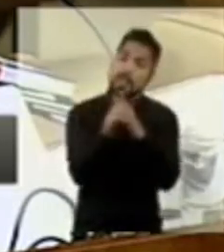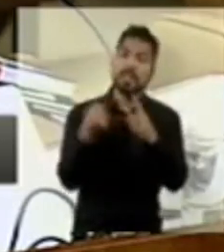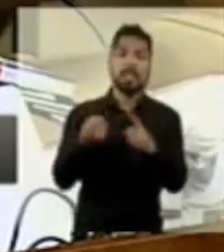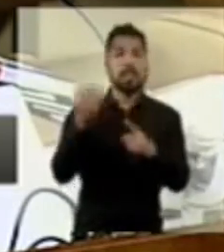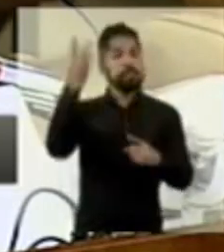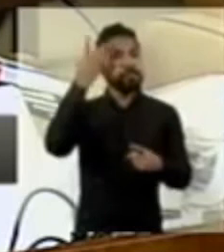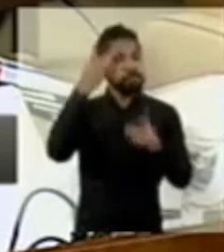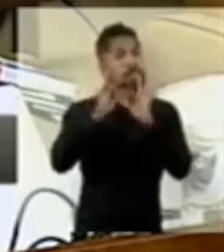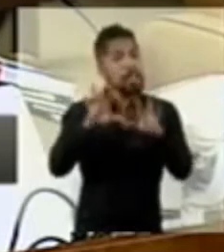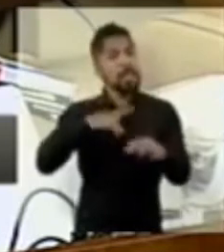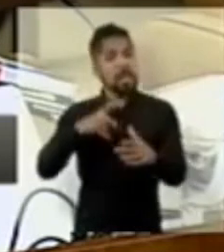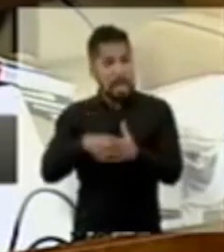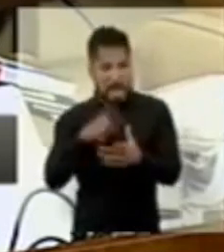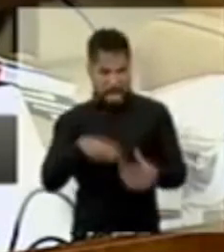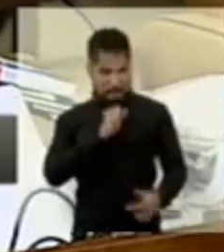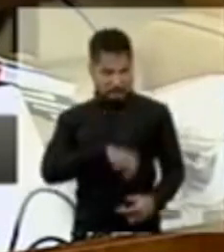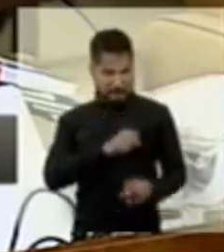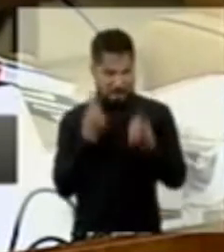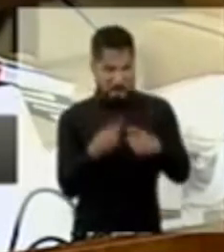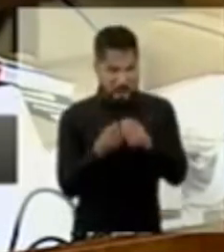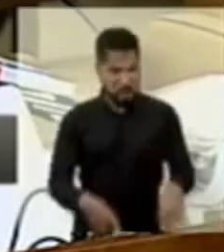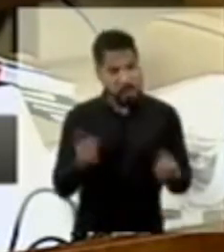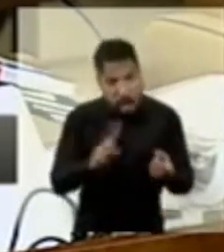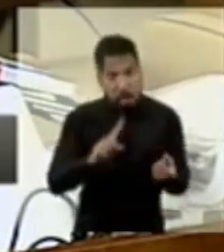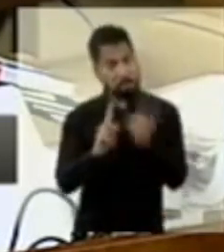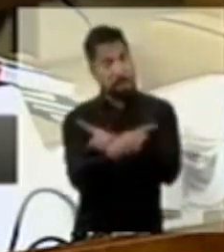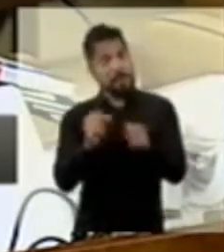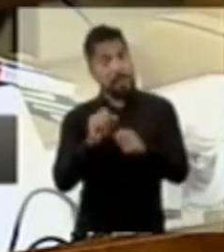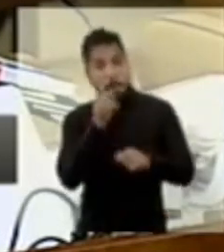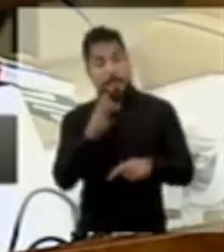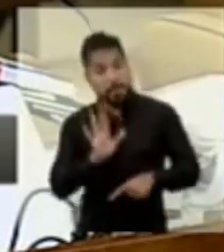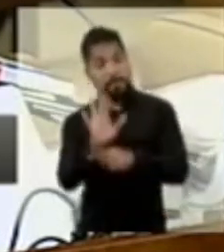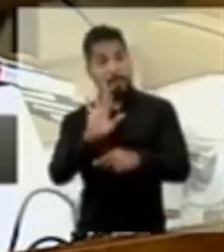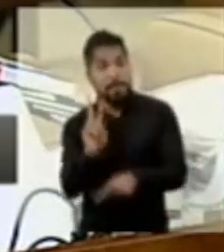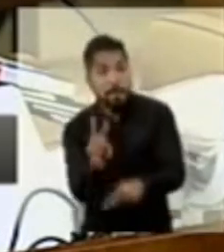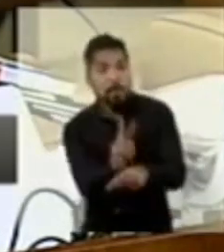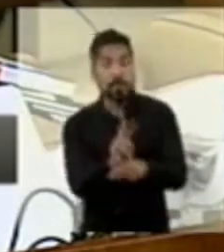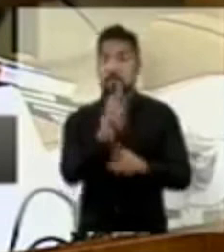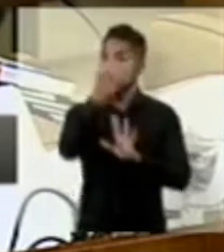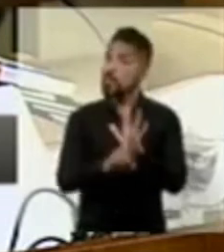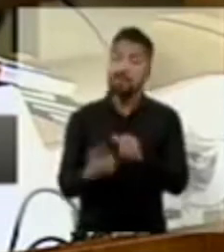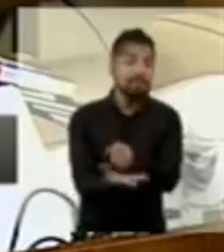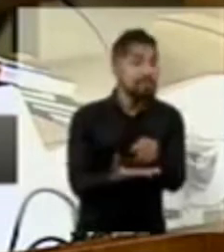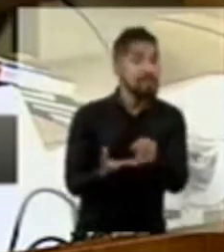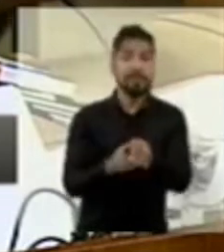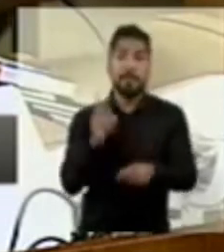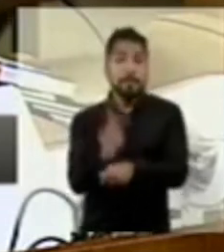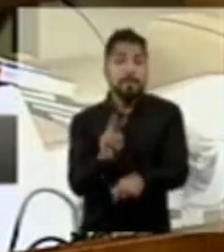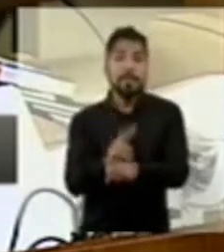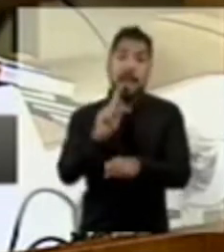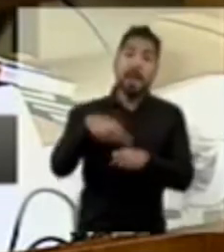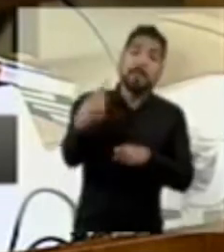é para fazer o mal não é para fazer o bem é para proteger os direitos fundamentais é proteger a